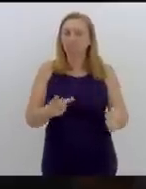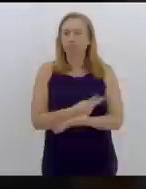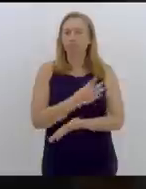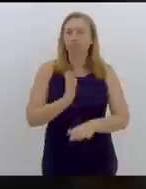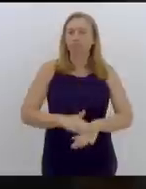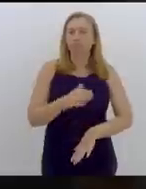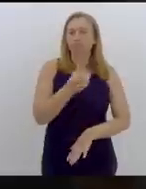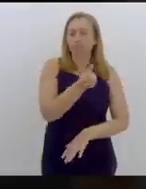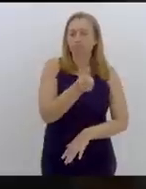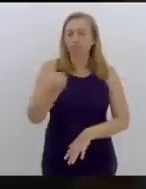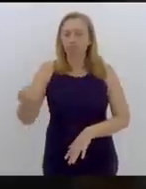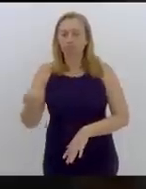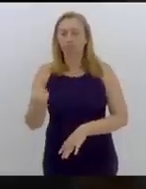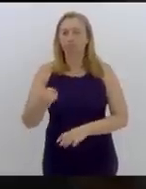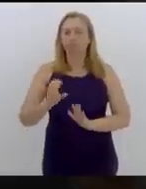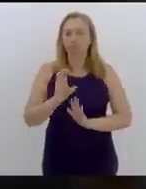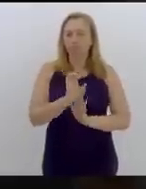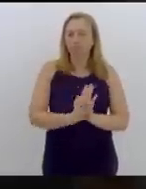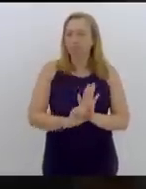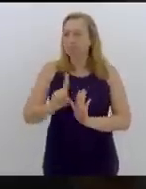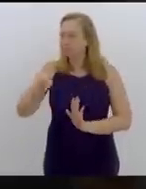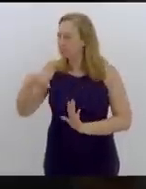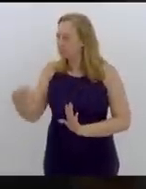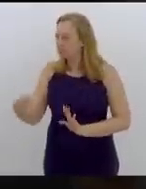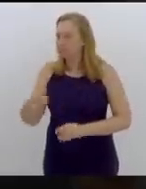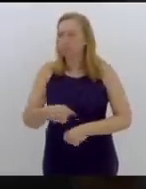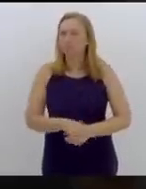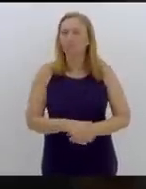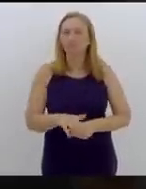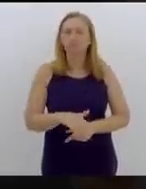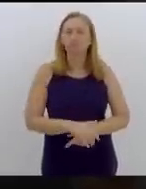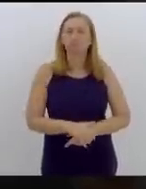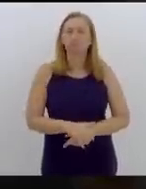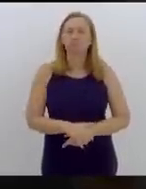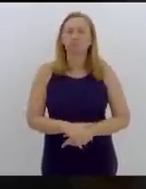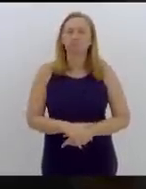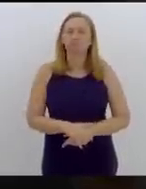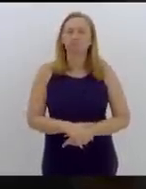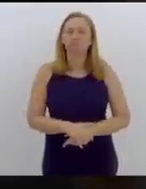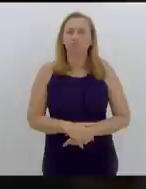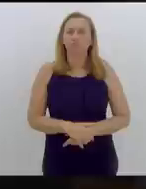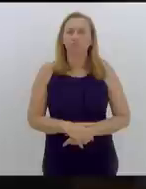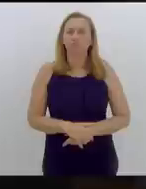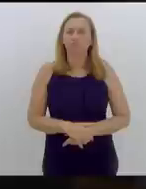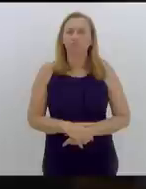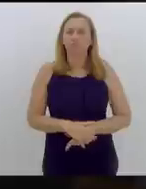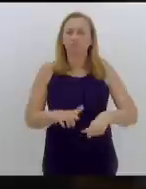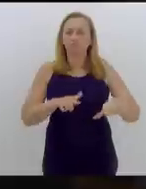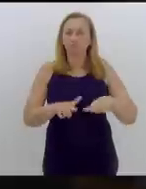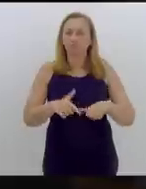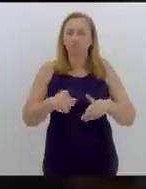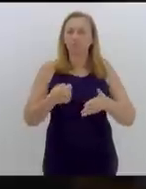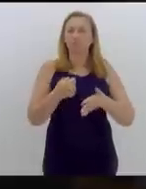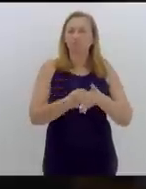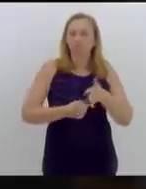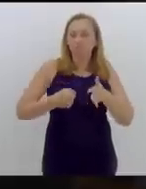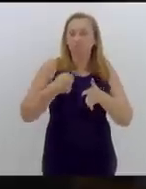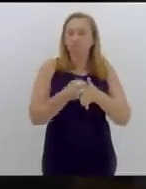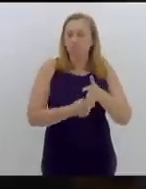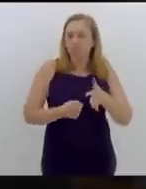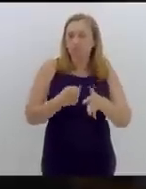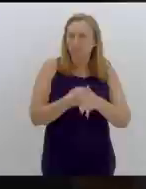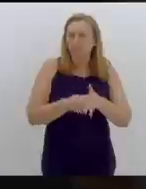de 600 depois disso não trabalho é incansável fisicamente